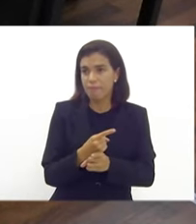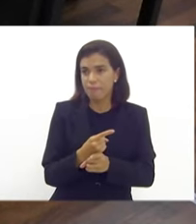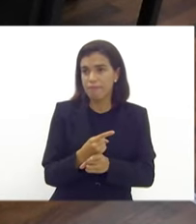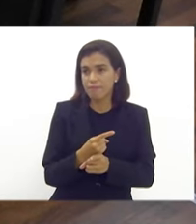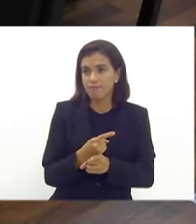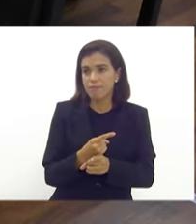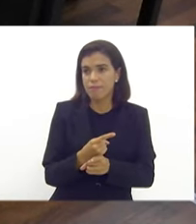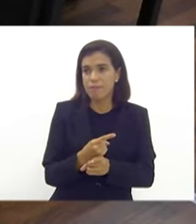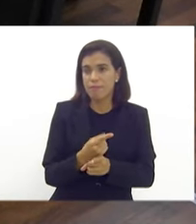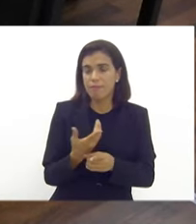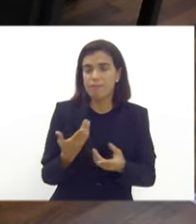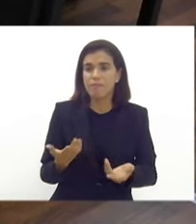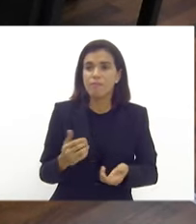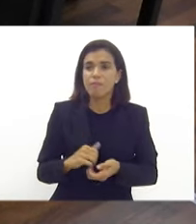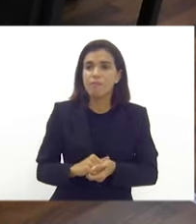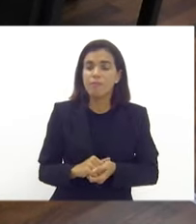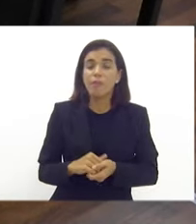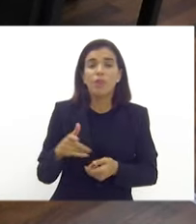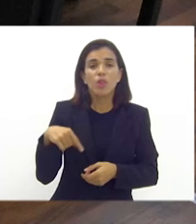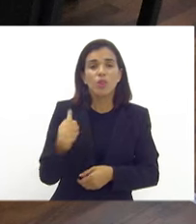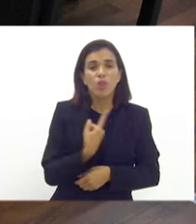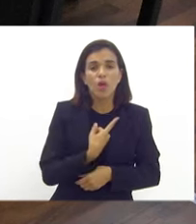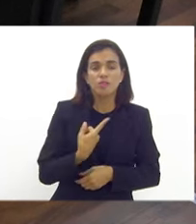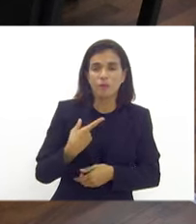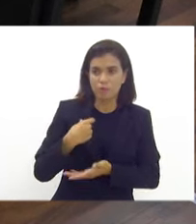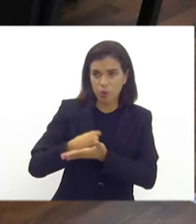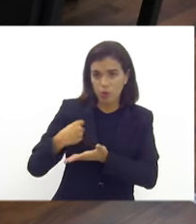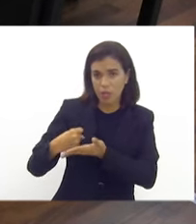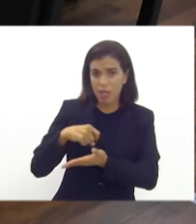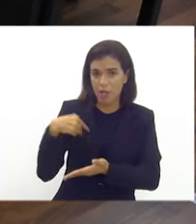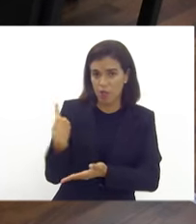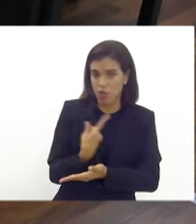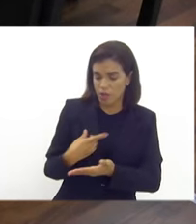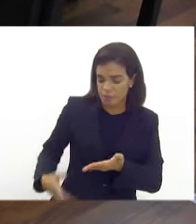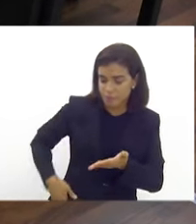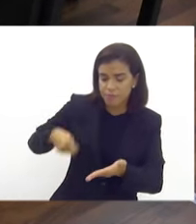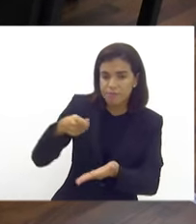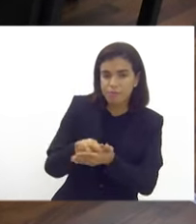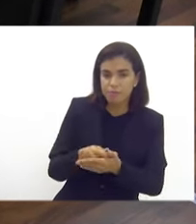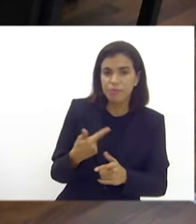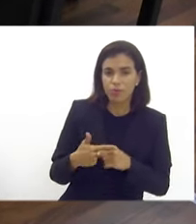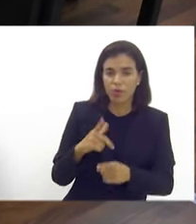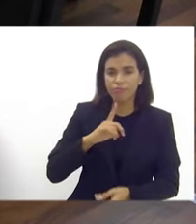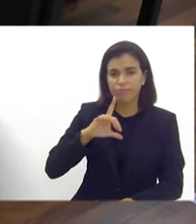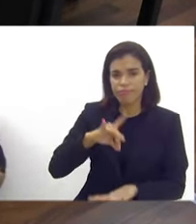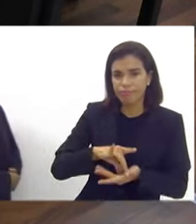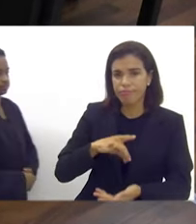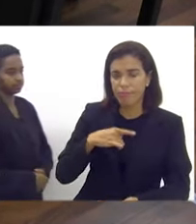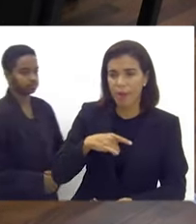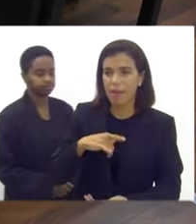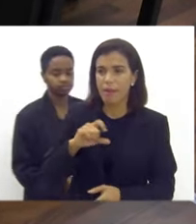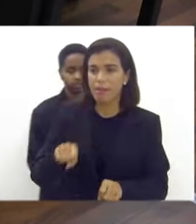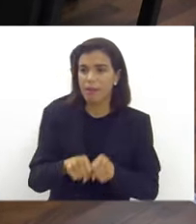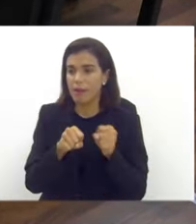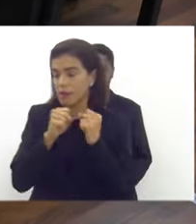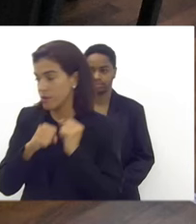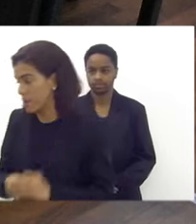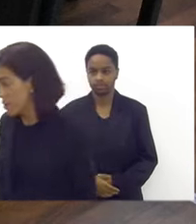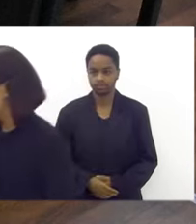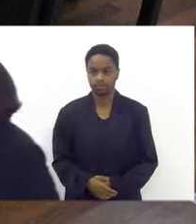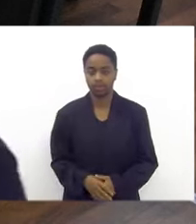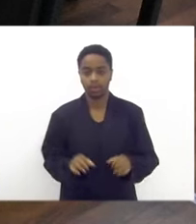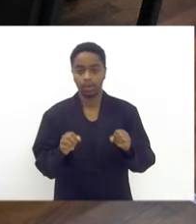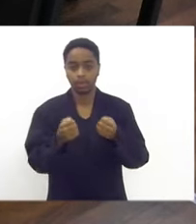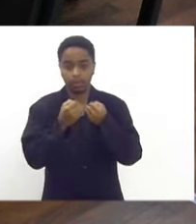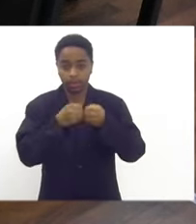perito que nós vamos contratar nós vamos contratar e nós deputados vamos pagar que existe realmente dano ao meio ambiente devido essas embarcações